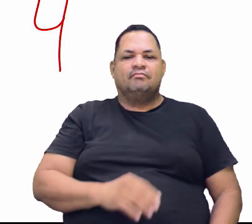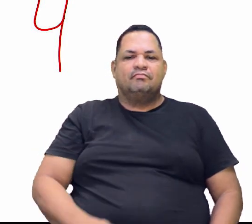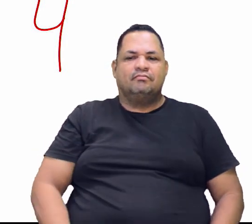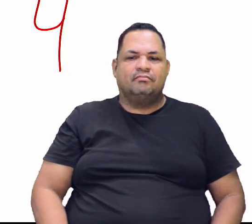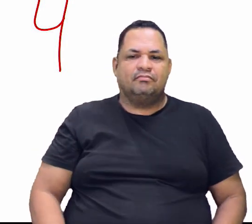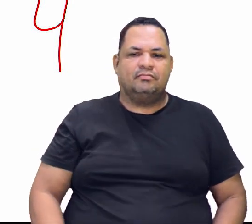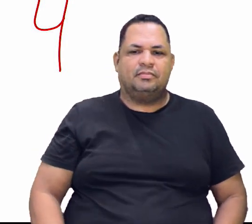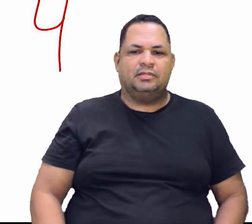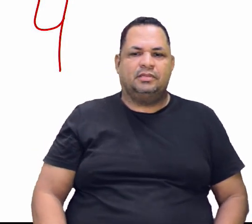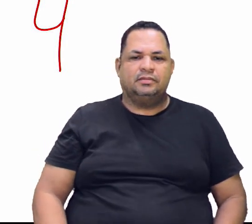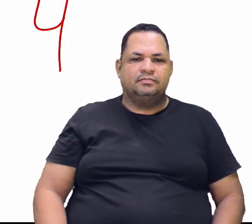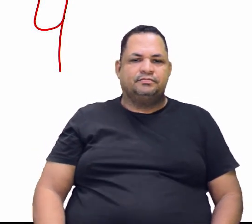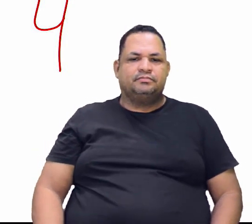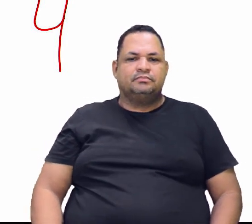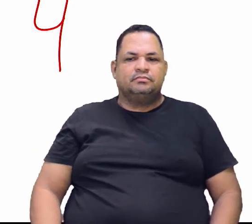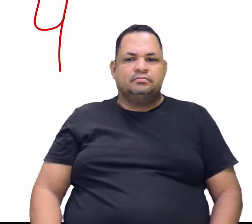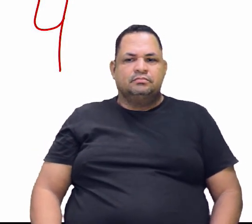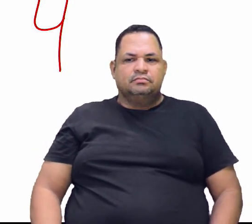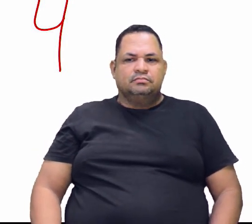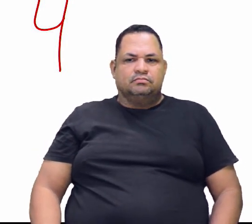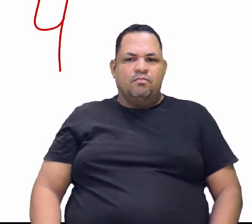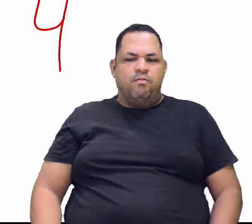aluno, nós estamos aqui em